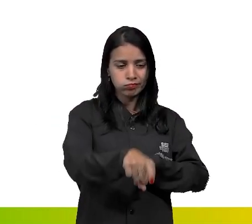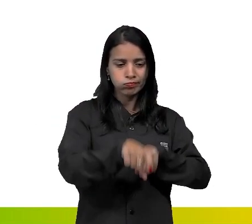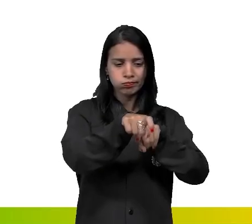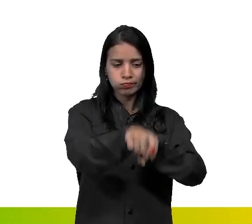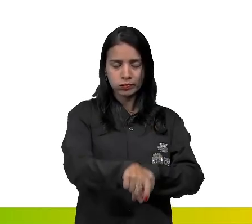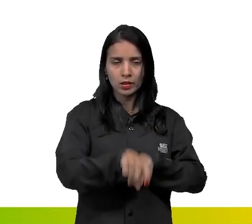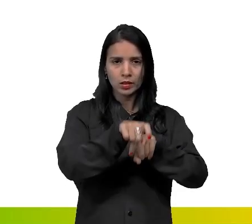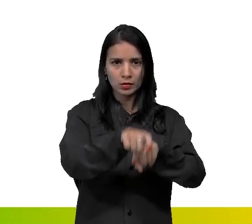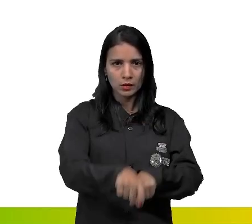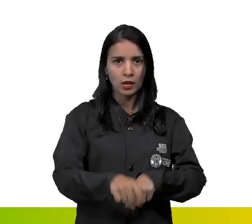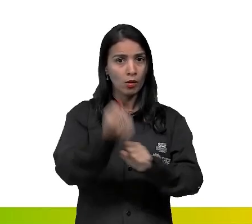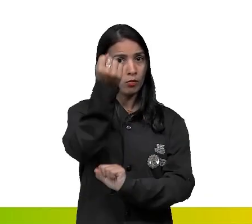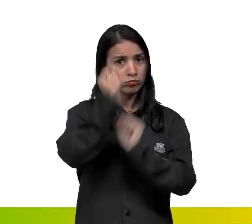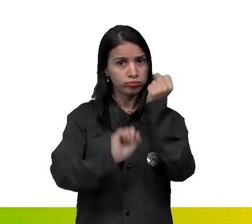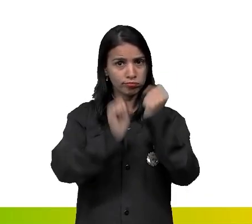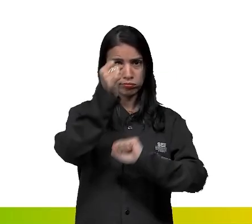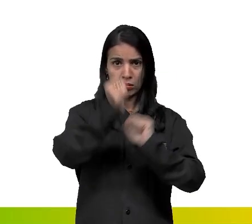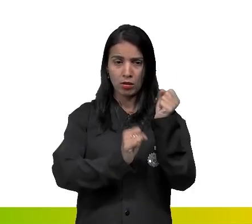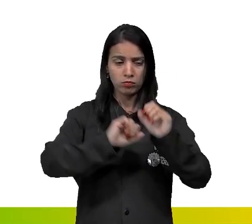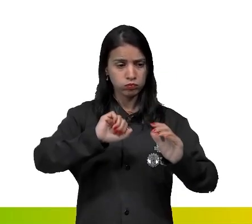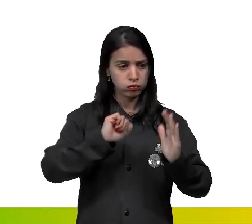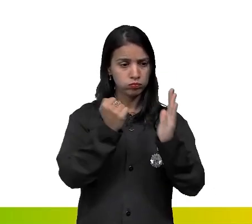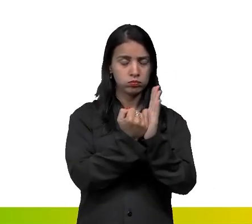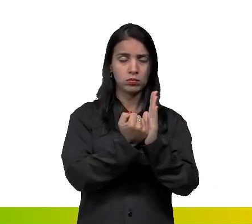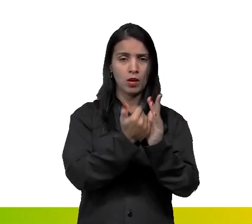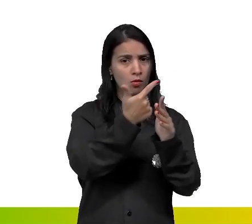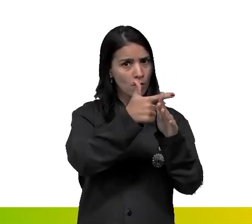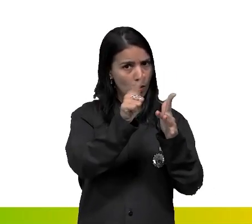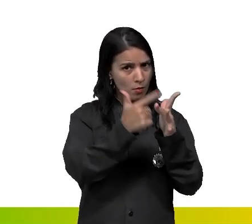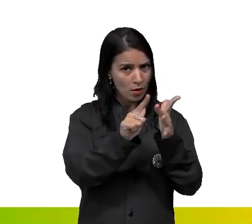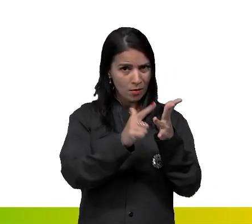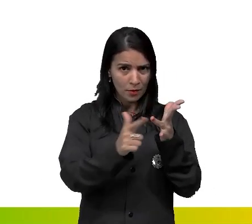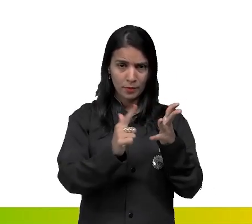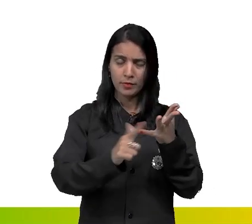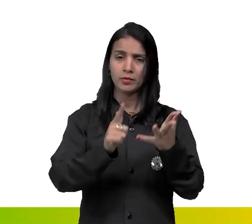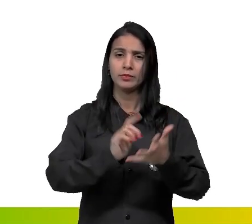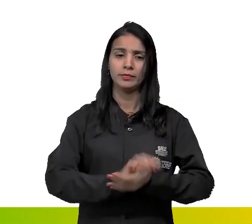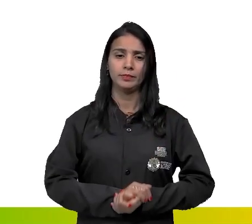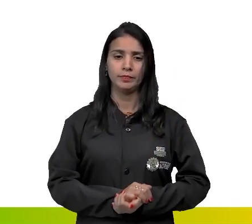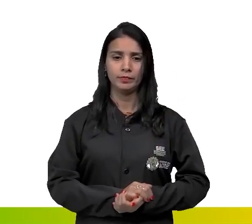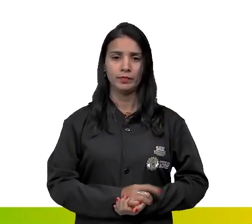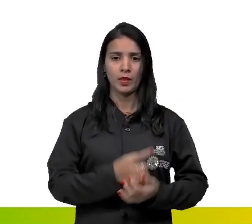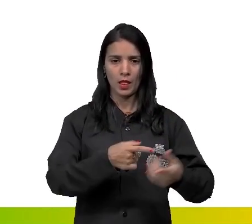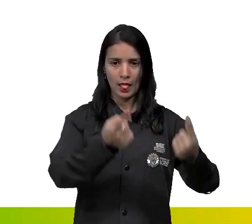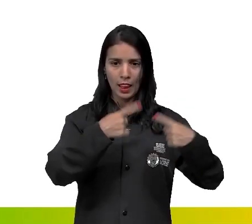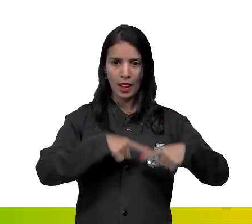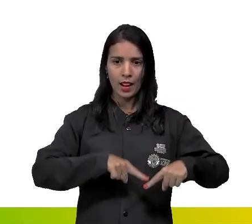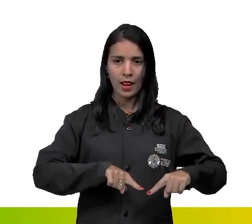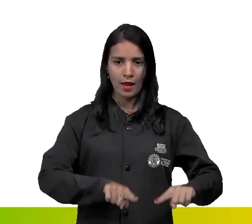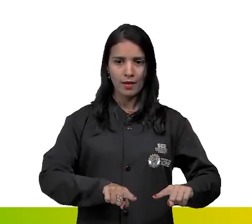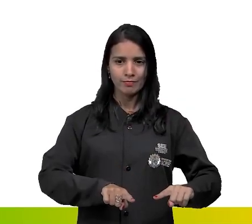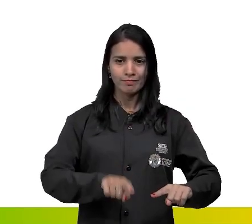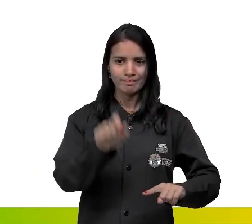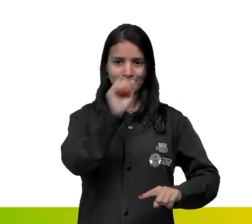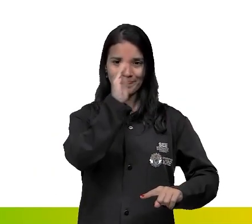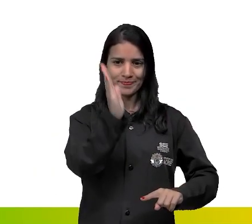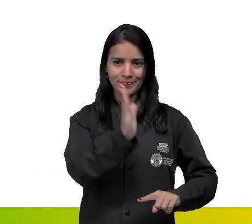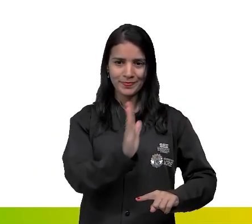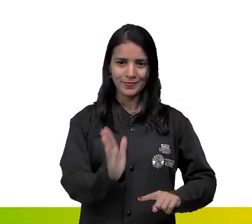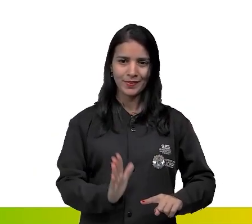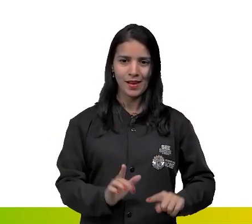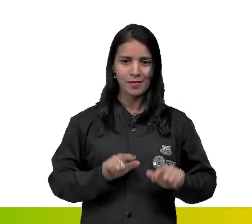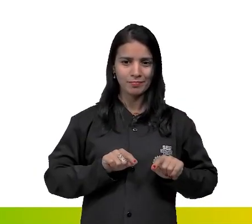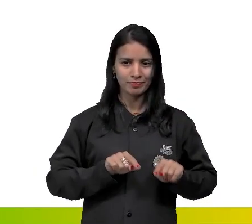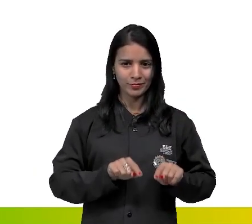Bom, agora aqui, bem no finalzinho do território brasileiro, a gente tem o Pampa,